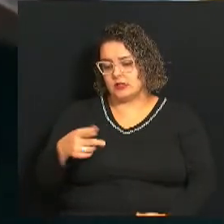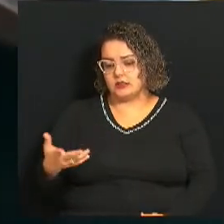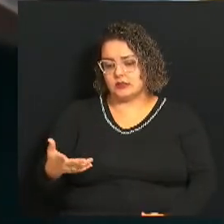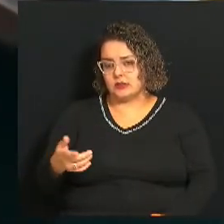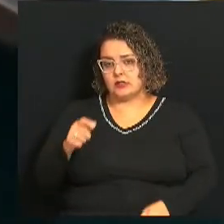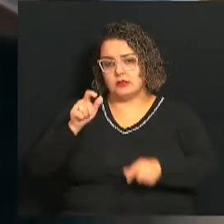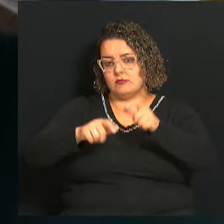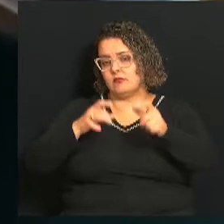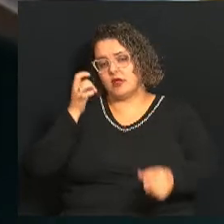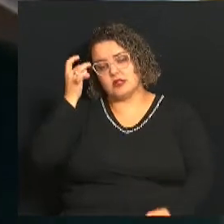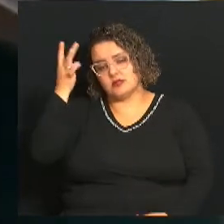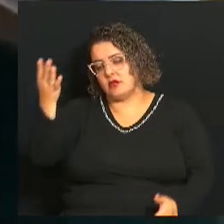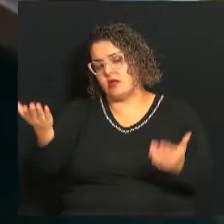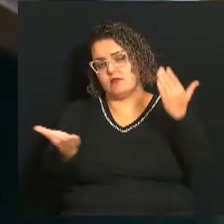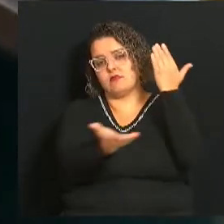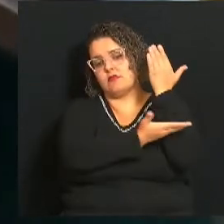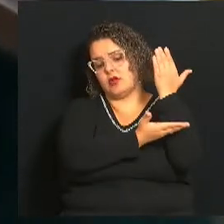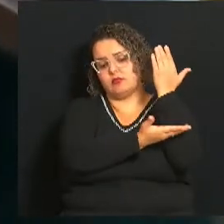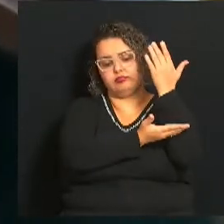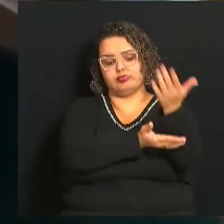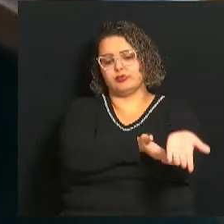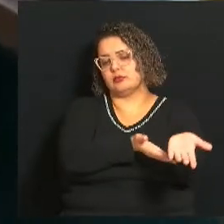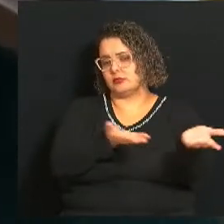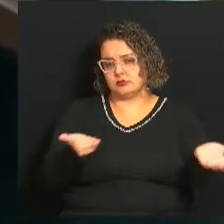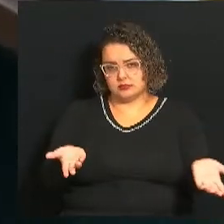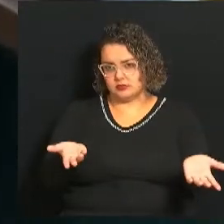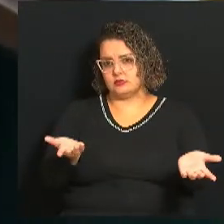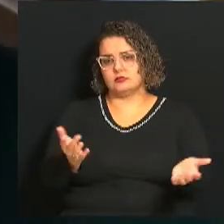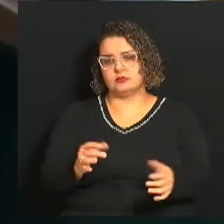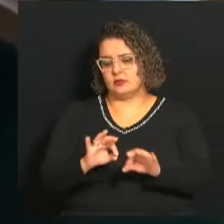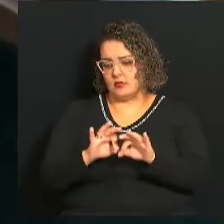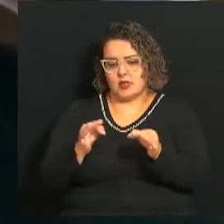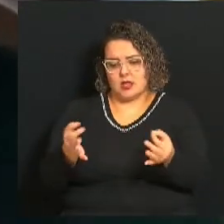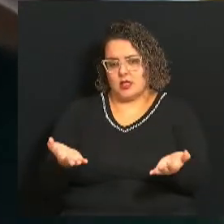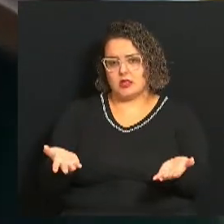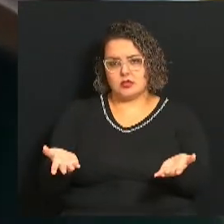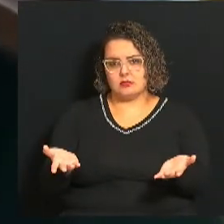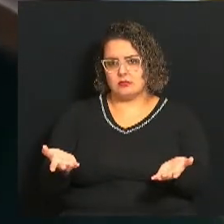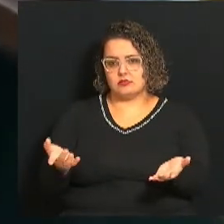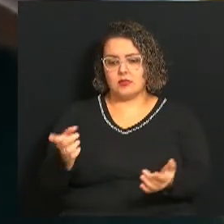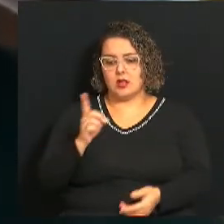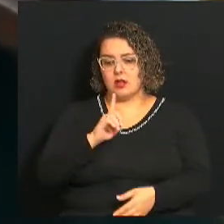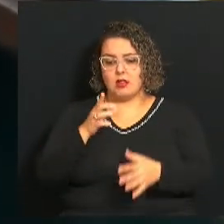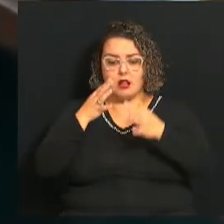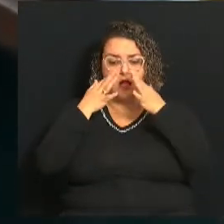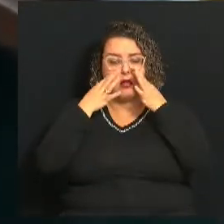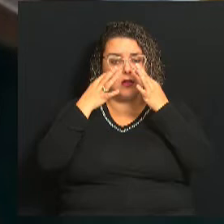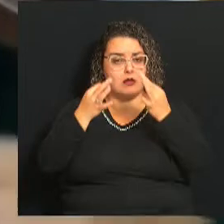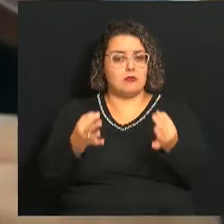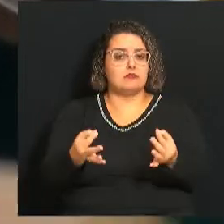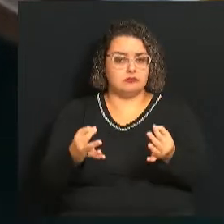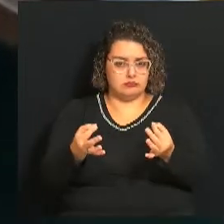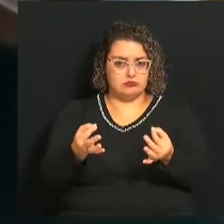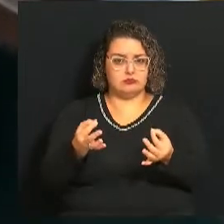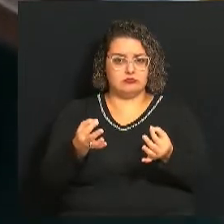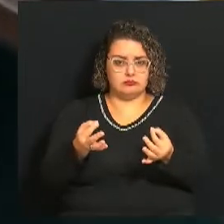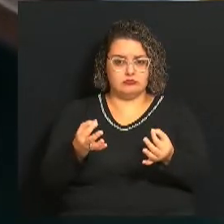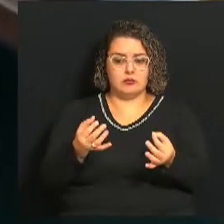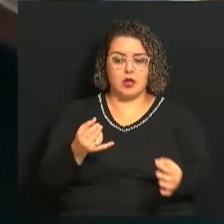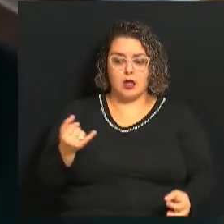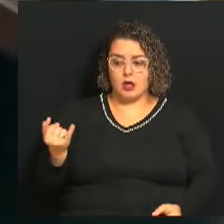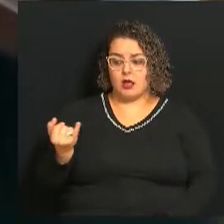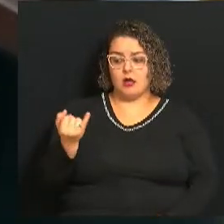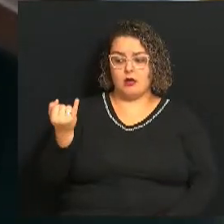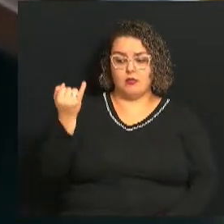mais fácil cortar a árvore, simplesmente, não atentando para a